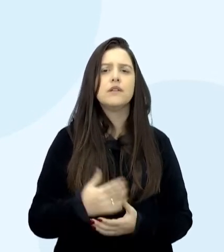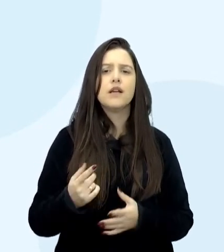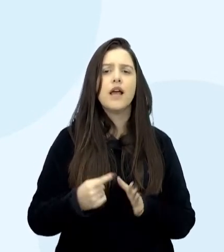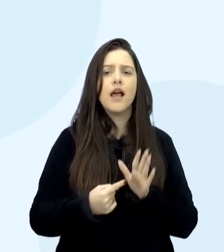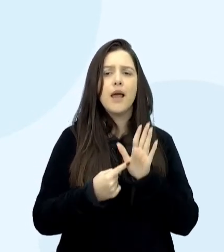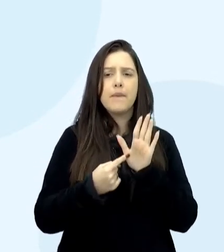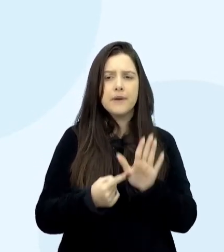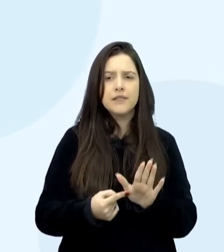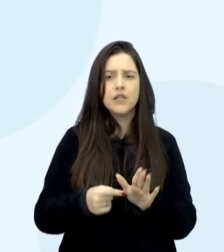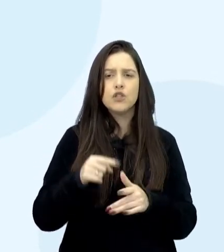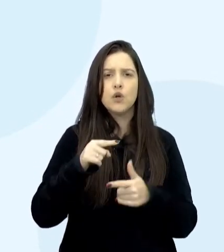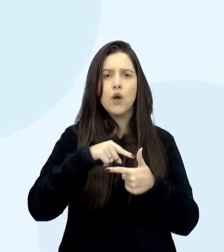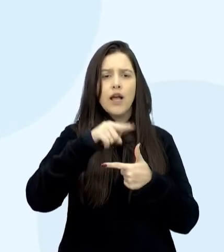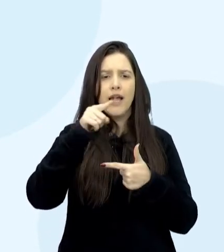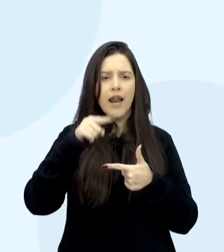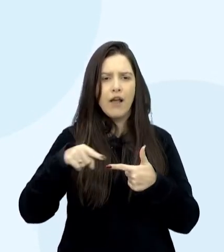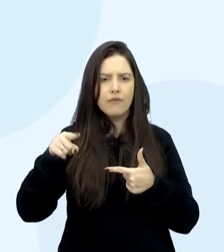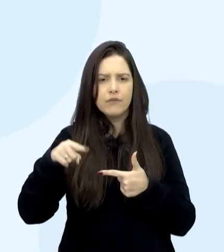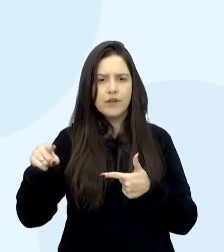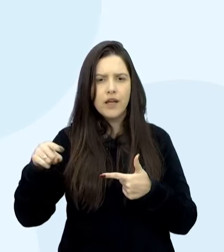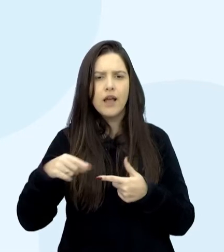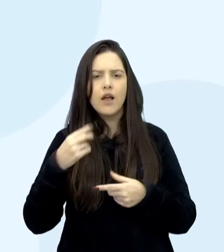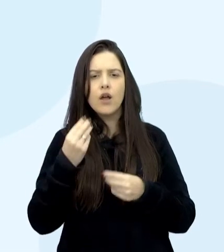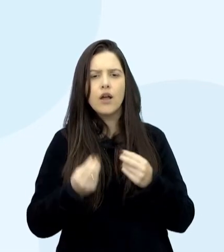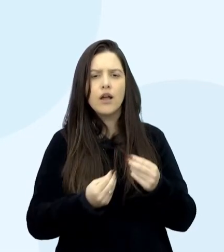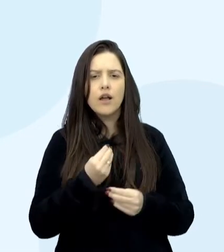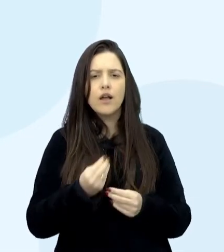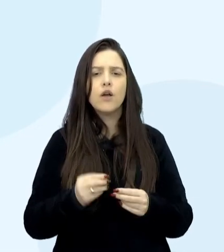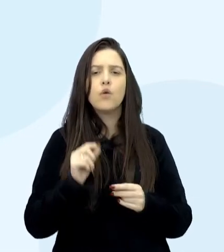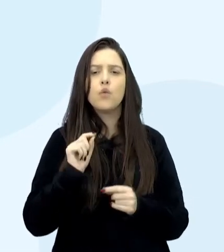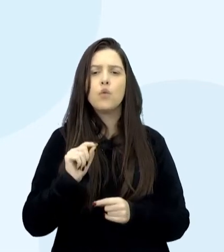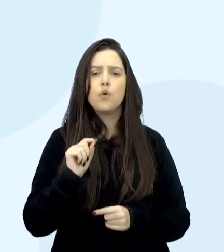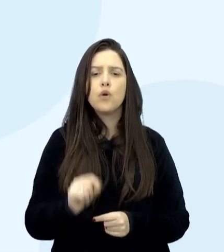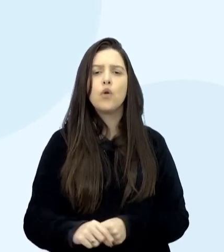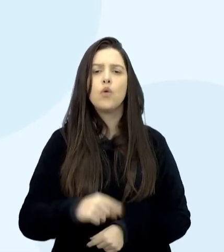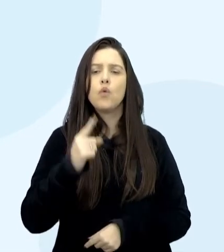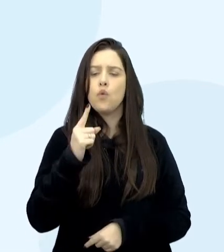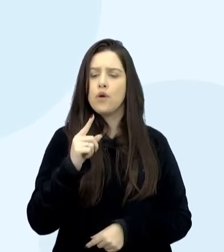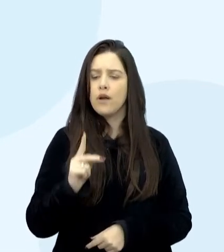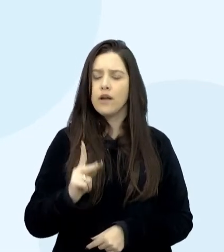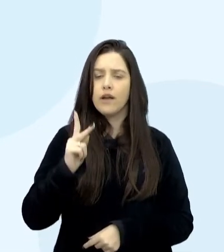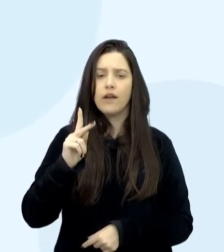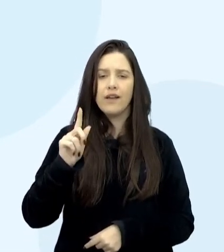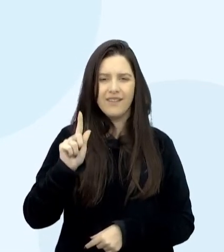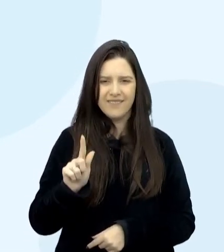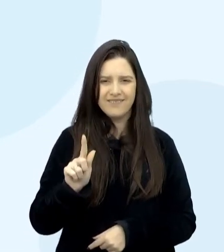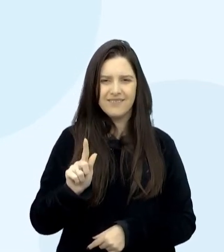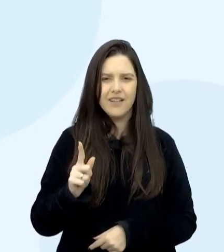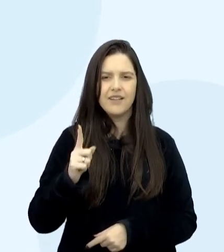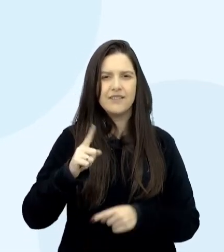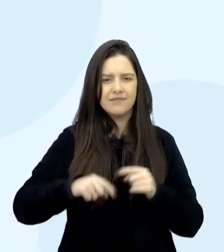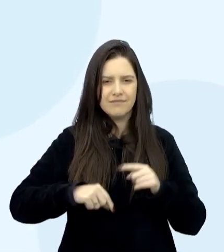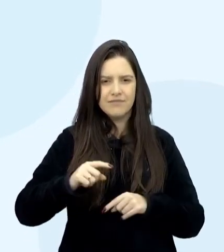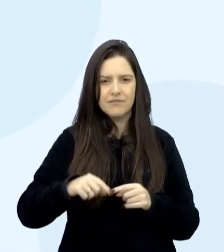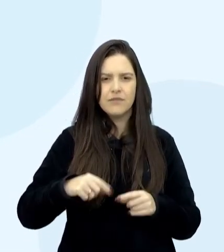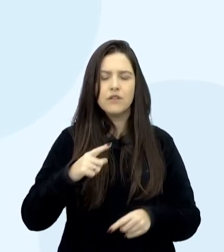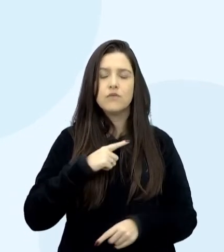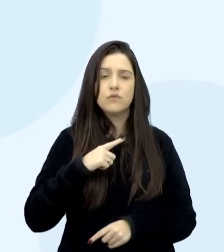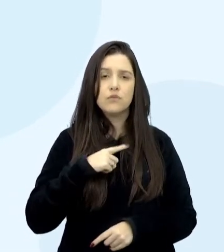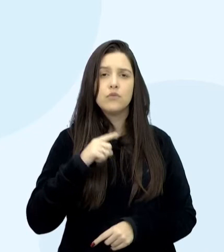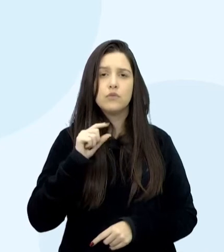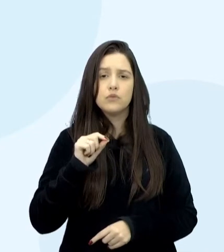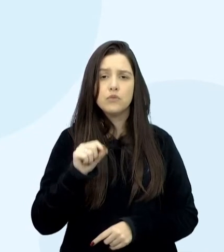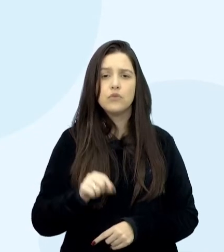represente gráfica e algebricamente o decaimento, por exemplo, de 1 kg desse material. Então, digamos que você tem aí